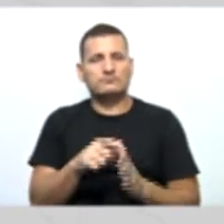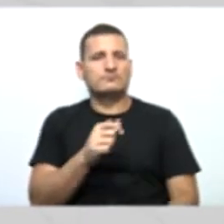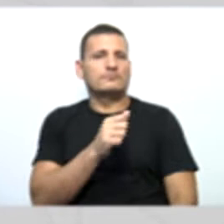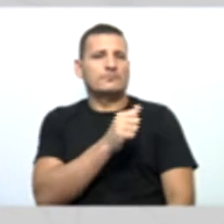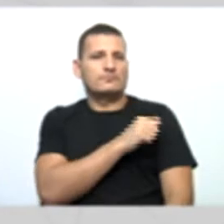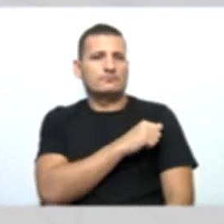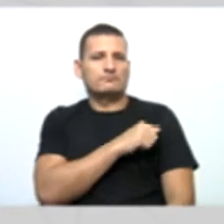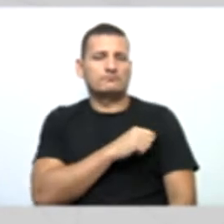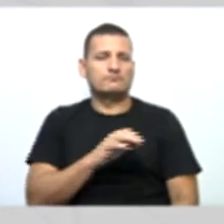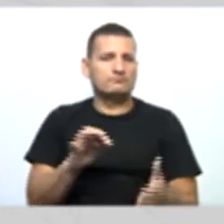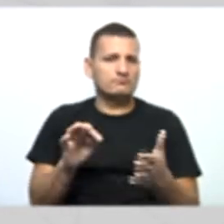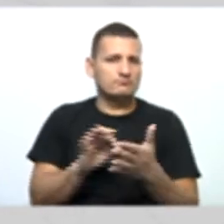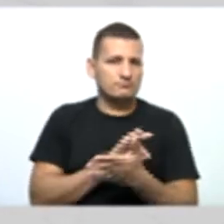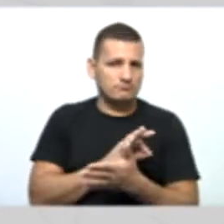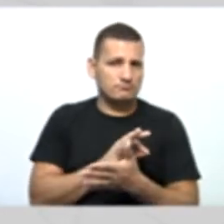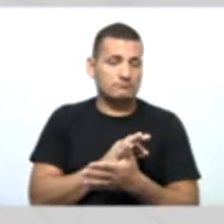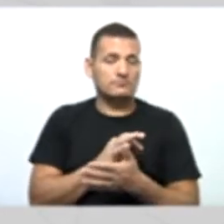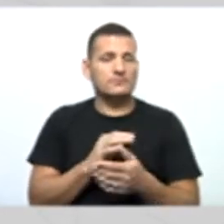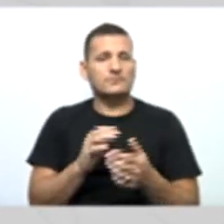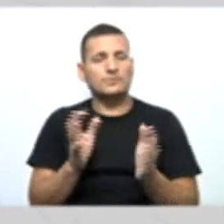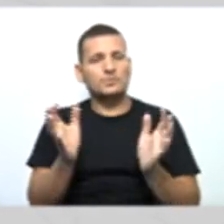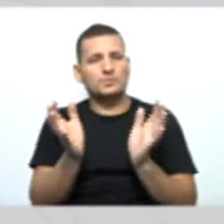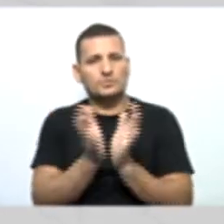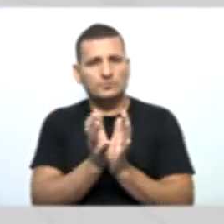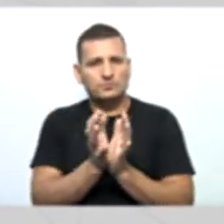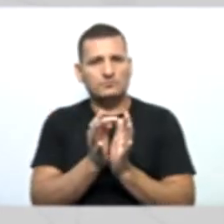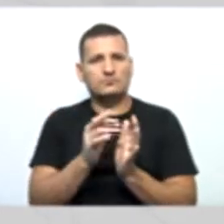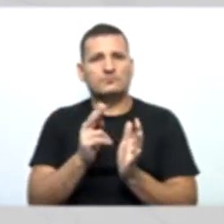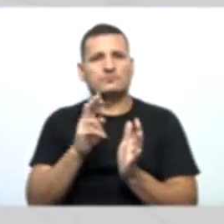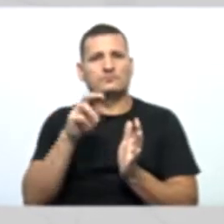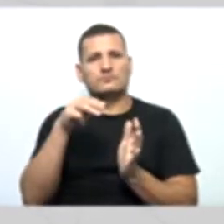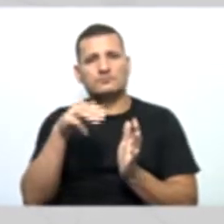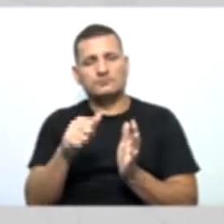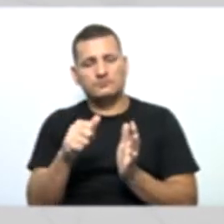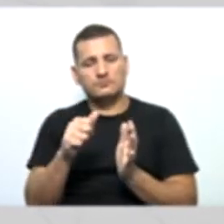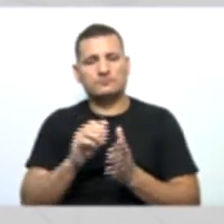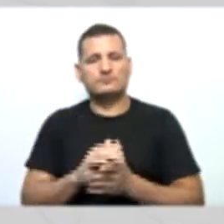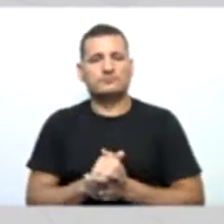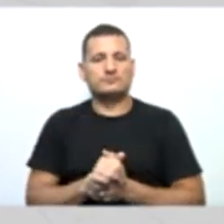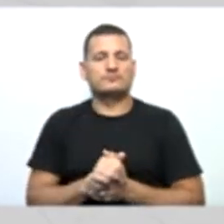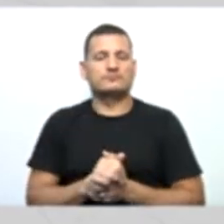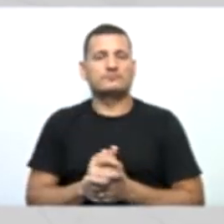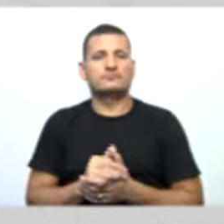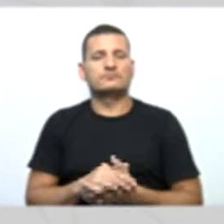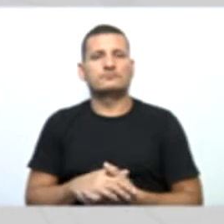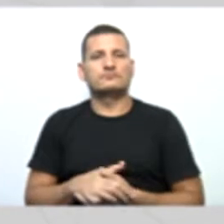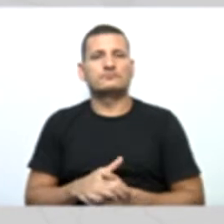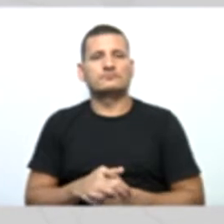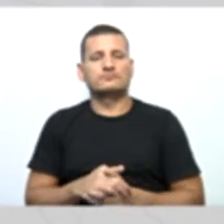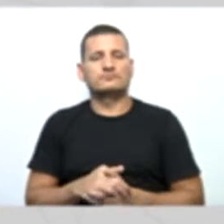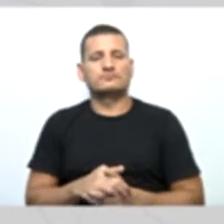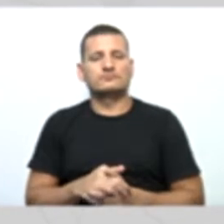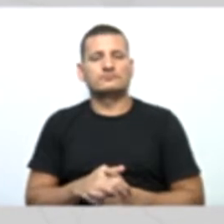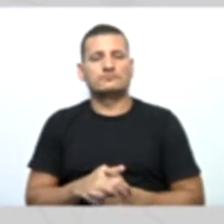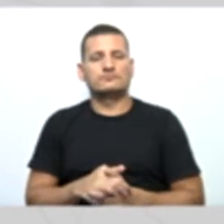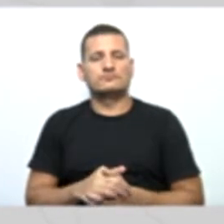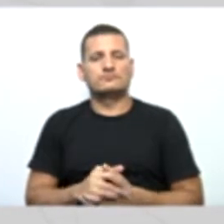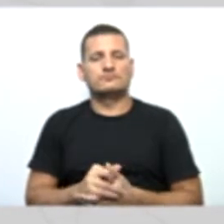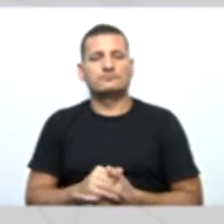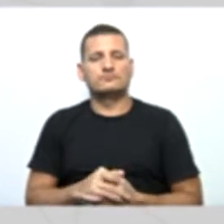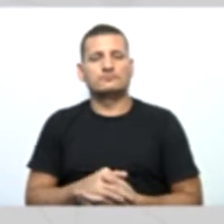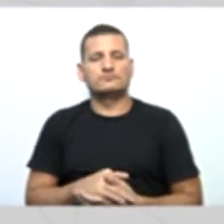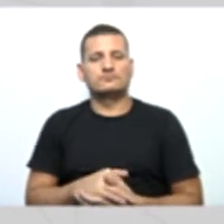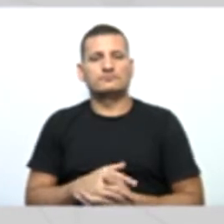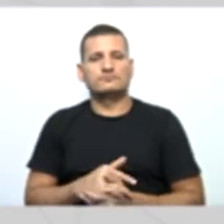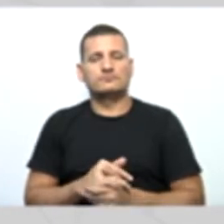estão cadastrados, assim como as turmas. Agora, por exemplo, se eu quiser consultar qual